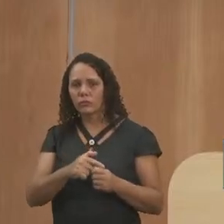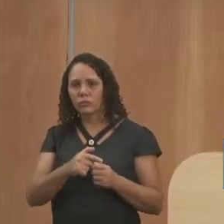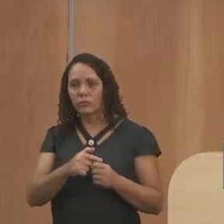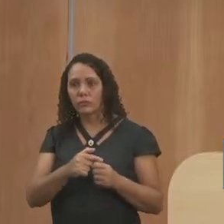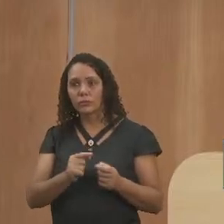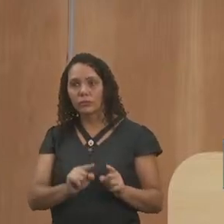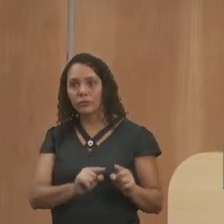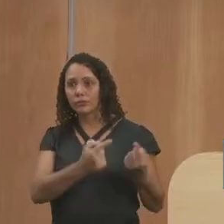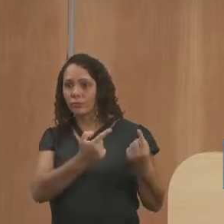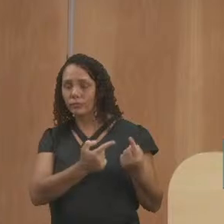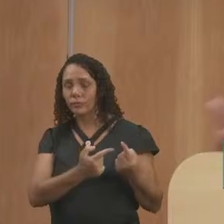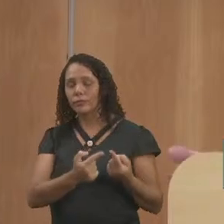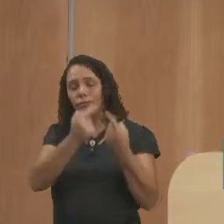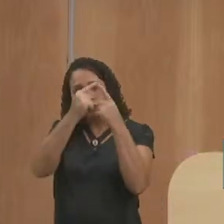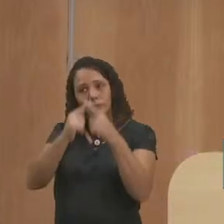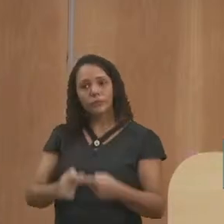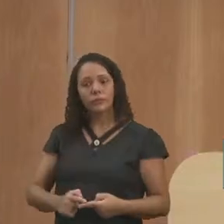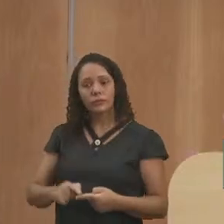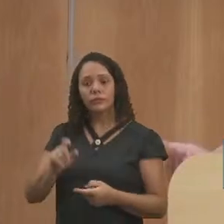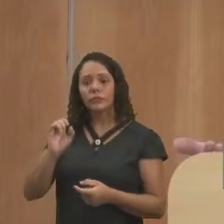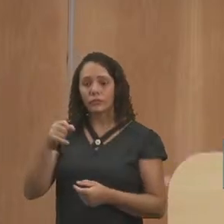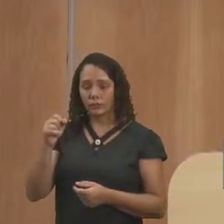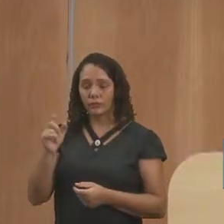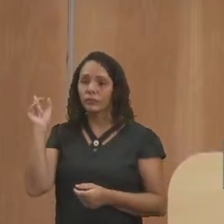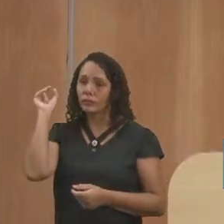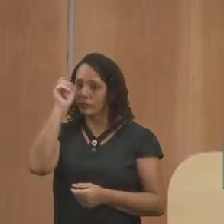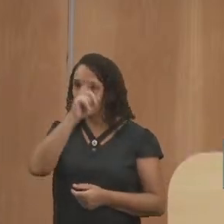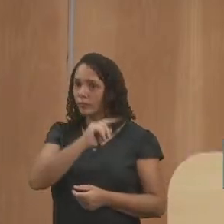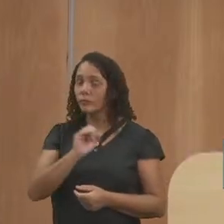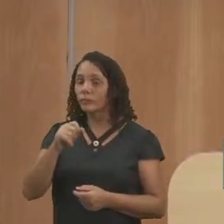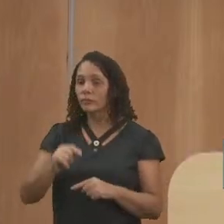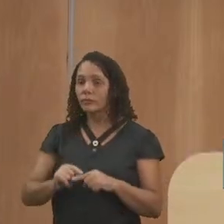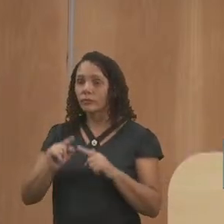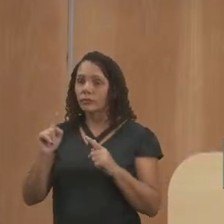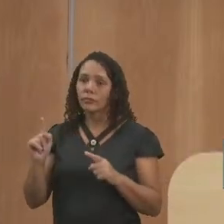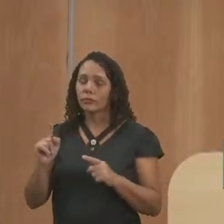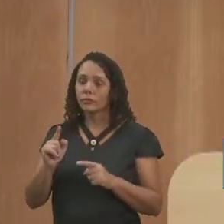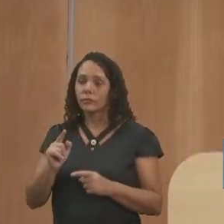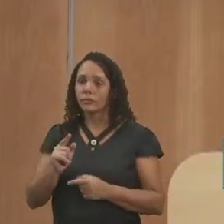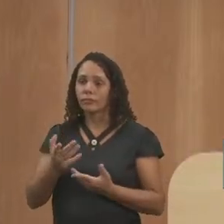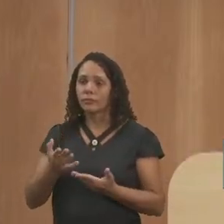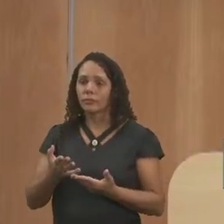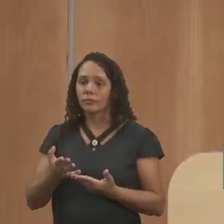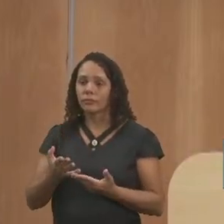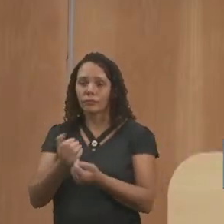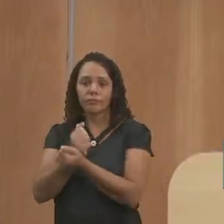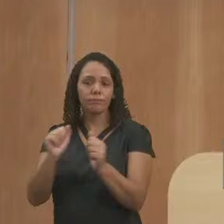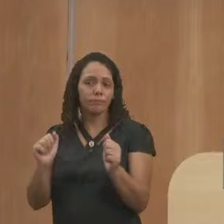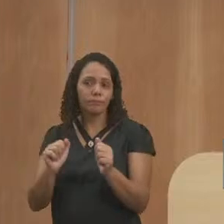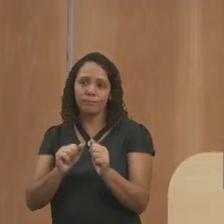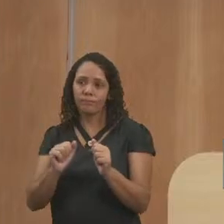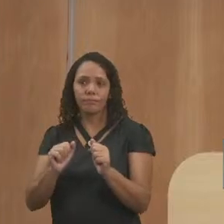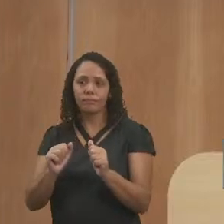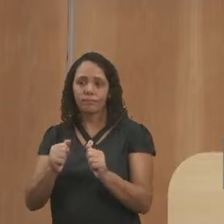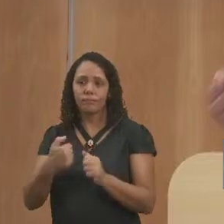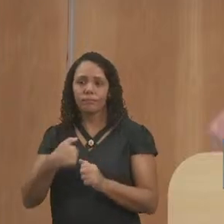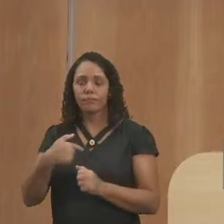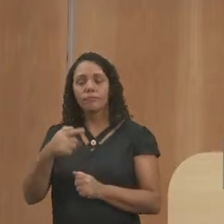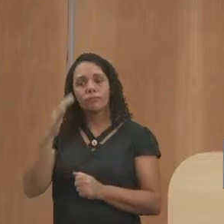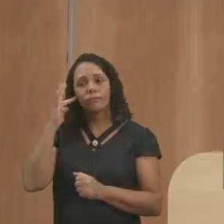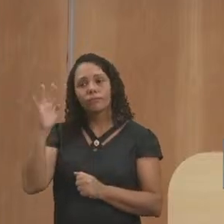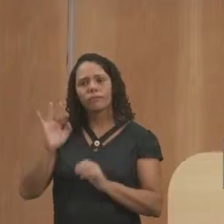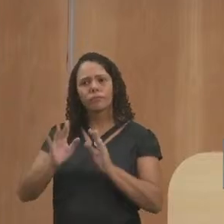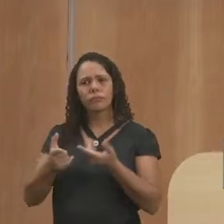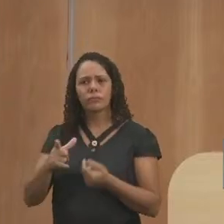que, assim, é desafiador, é difícil, mas não vejo nada impossível. Acho que a cidade já passou por